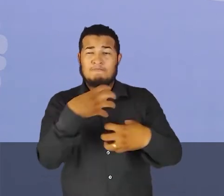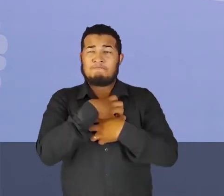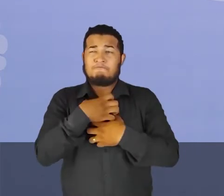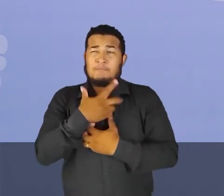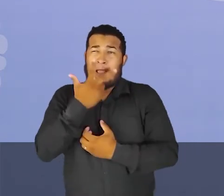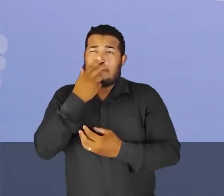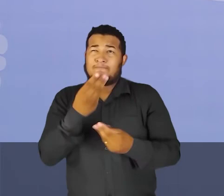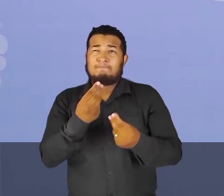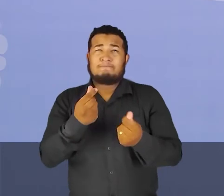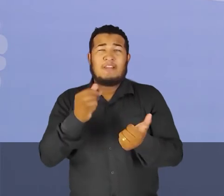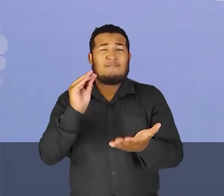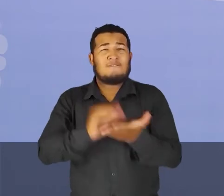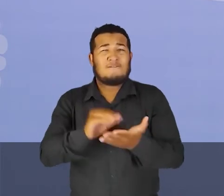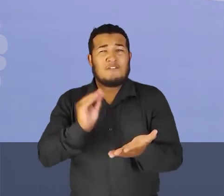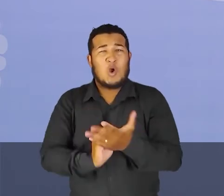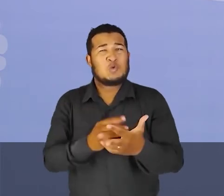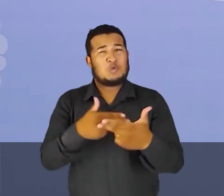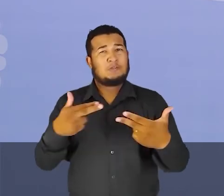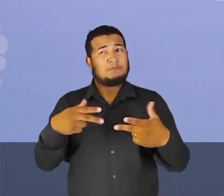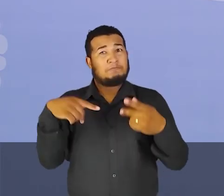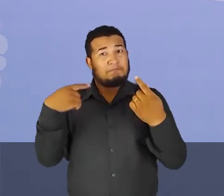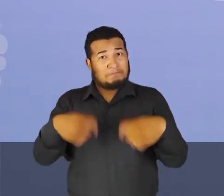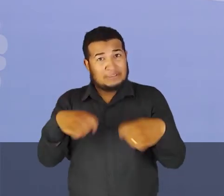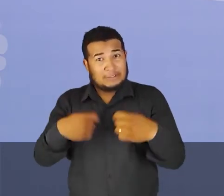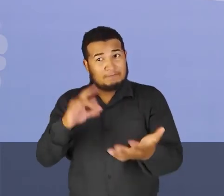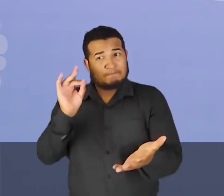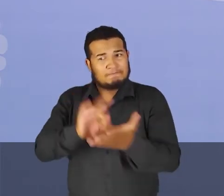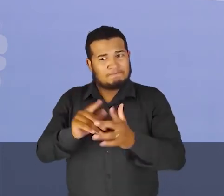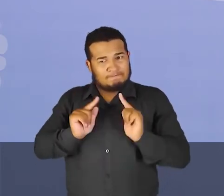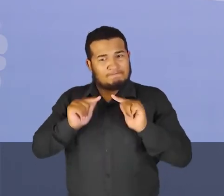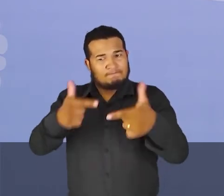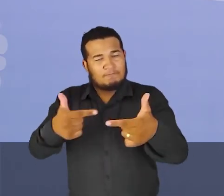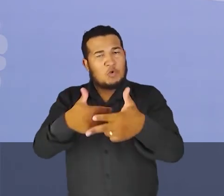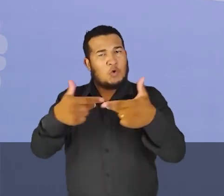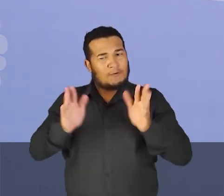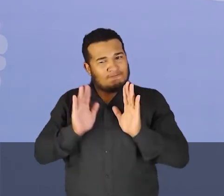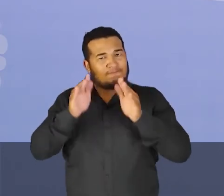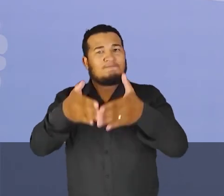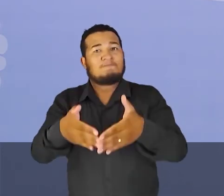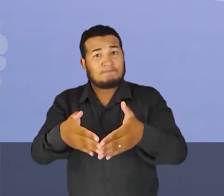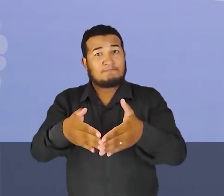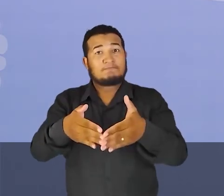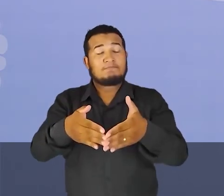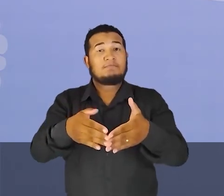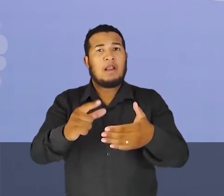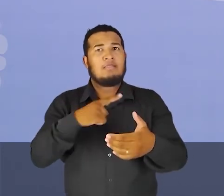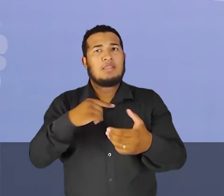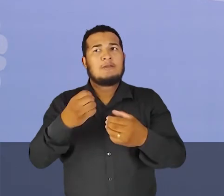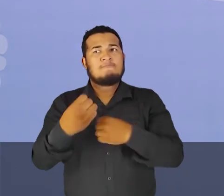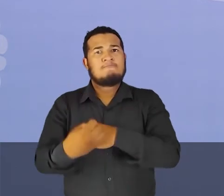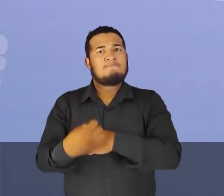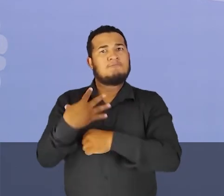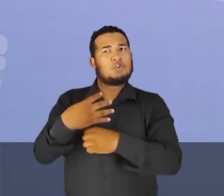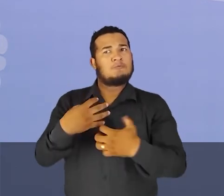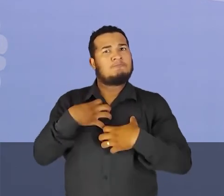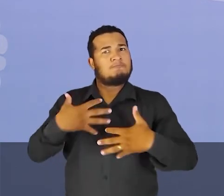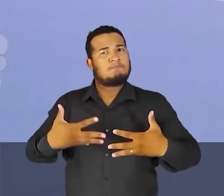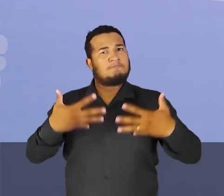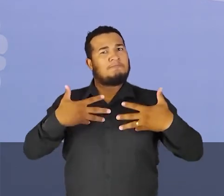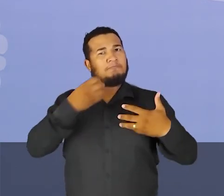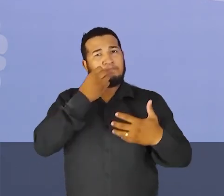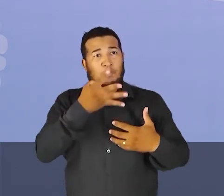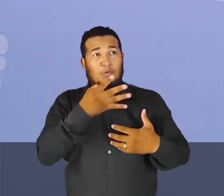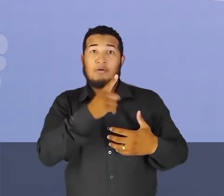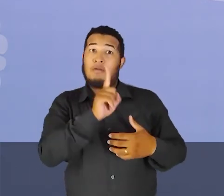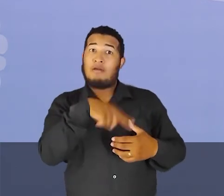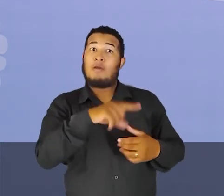se sente ainda um pouco vazio. Ele precisa, né, se dedicar a coisas que de fato tragam algum bem-estar. E uma das